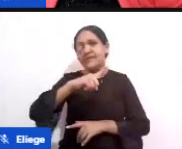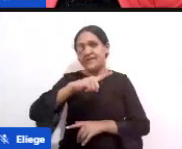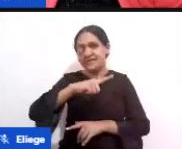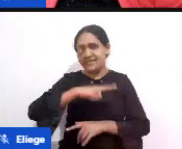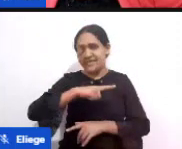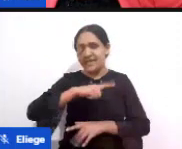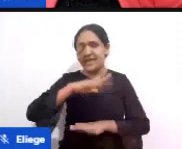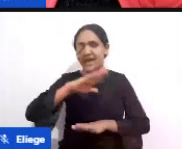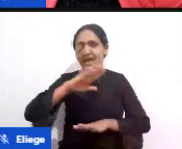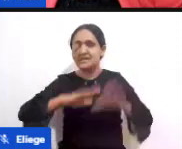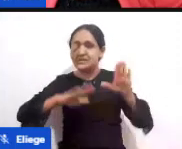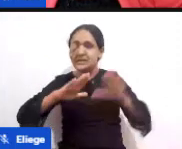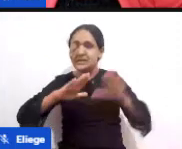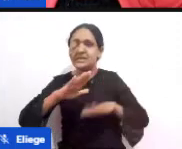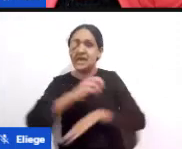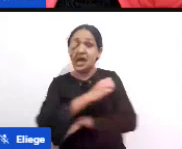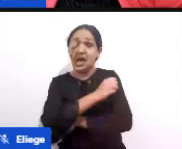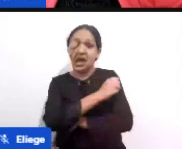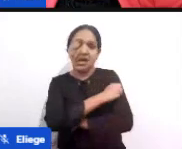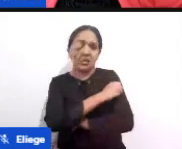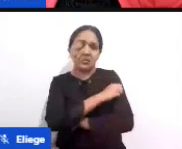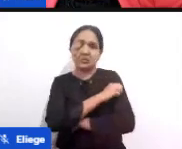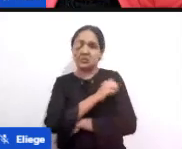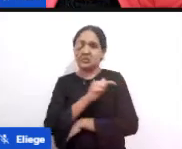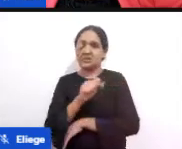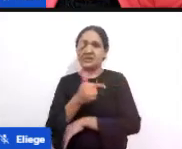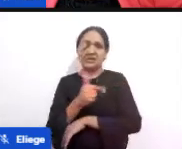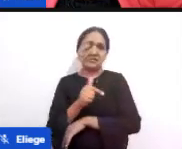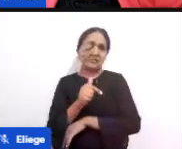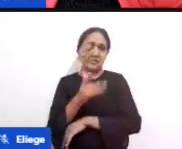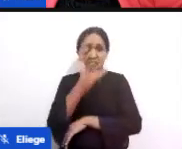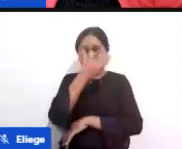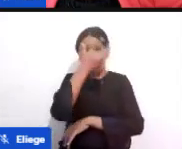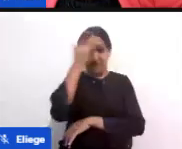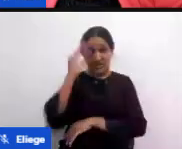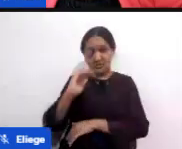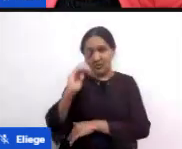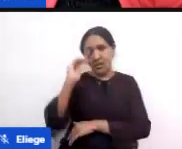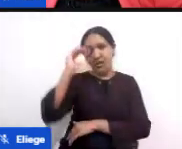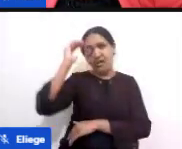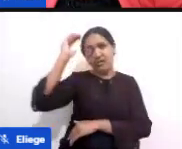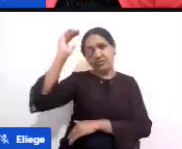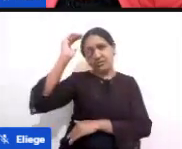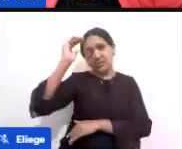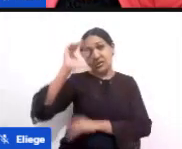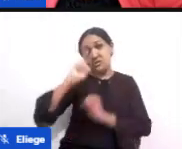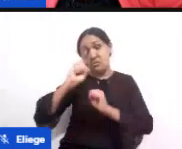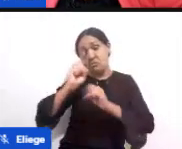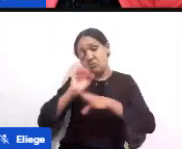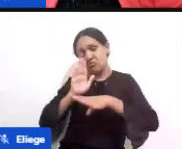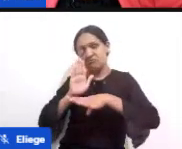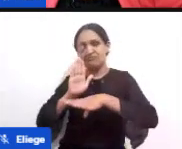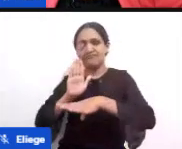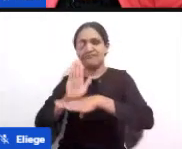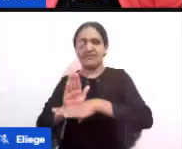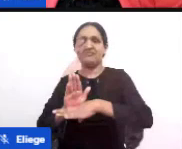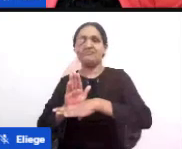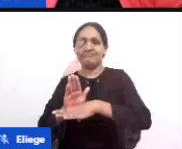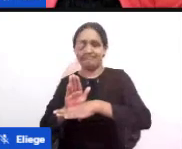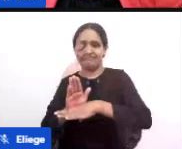um adulto que possa estar auxiliando ele nisso, né? Então, com isso